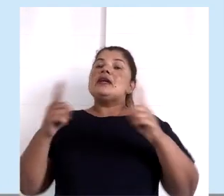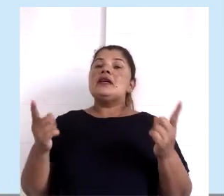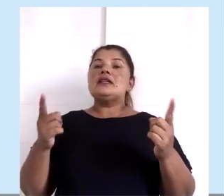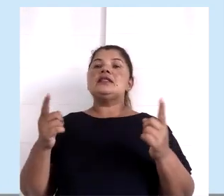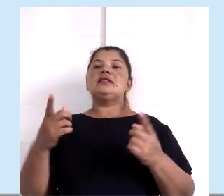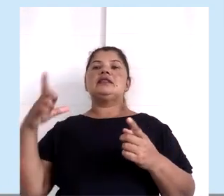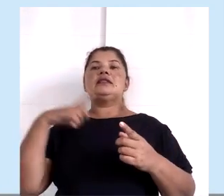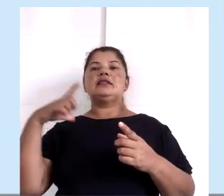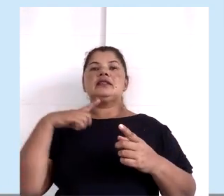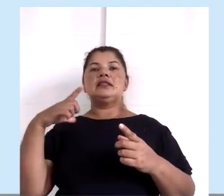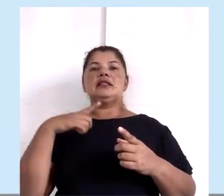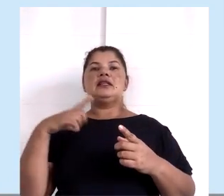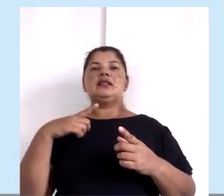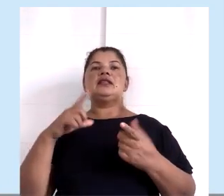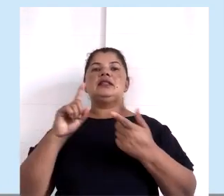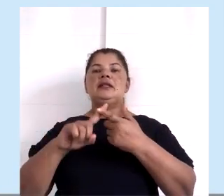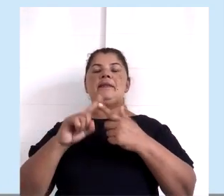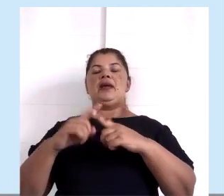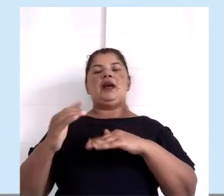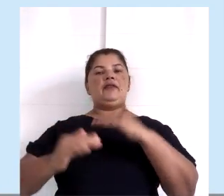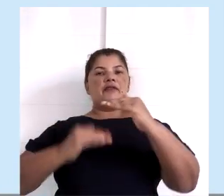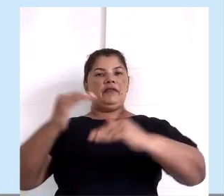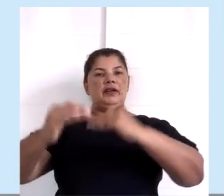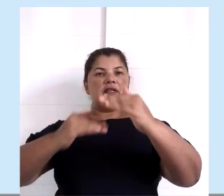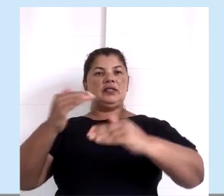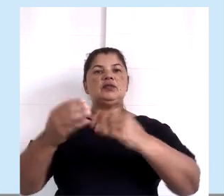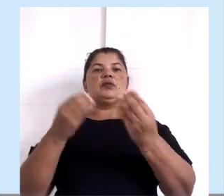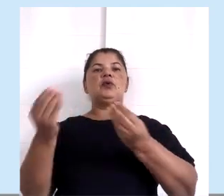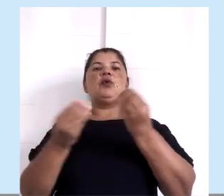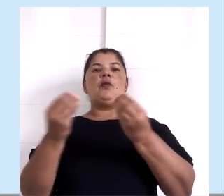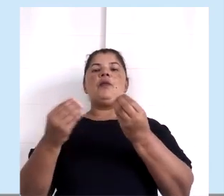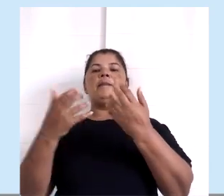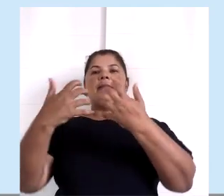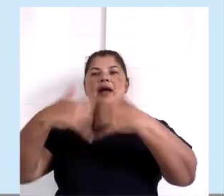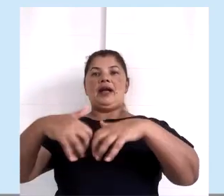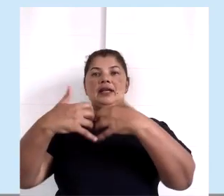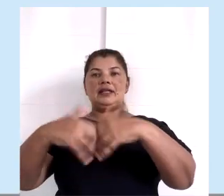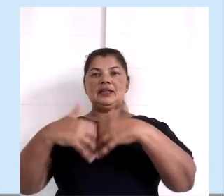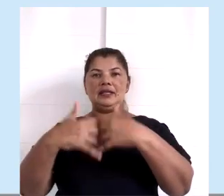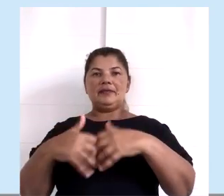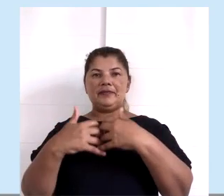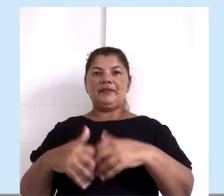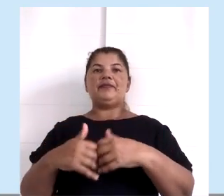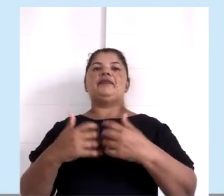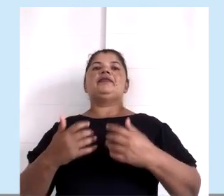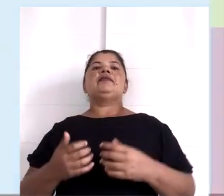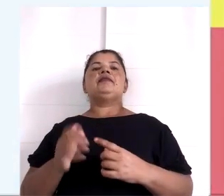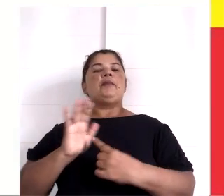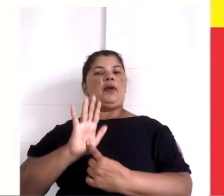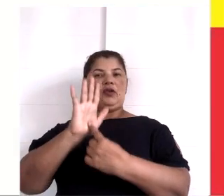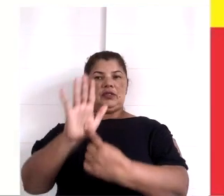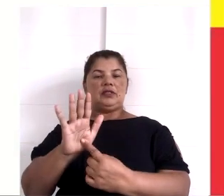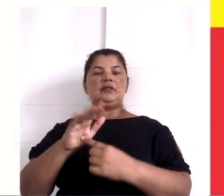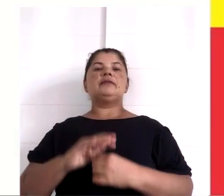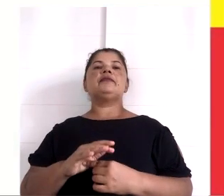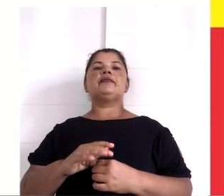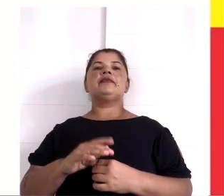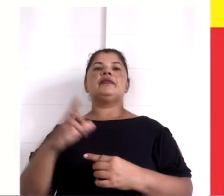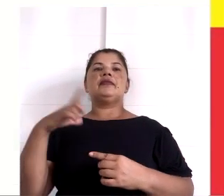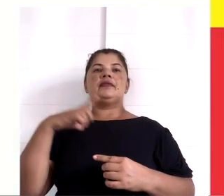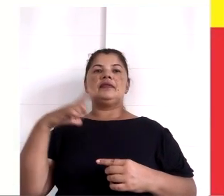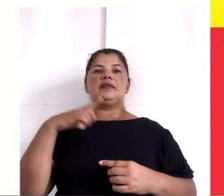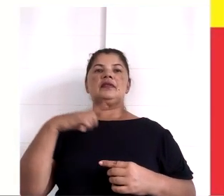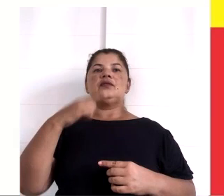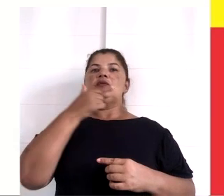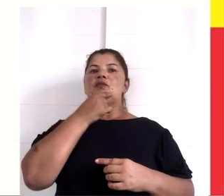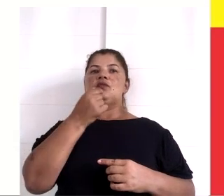lançadeira volante, há também um avanço na produção das máquinas. Olha na tela mais uma vez. Richard